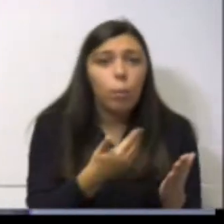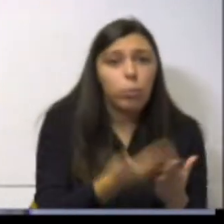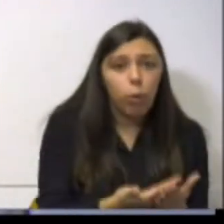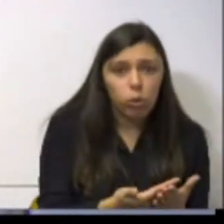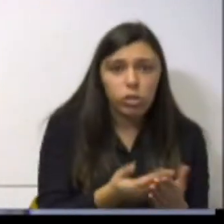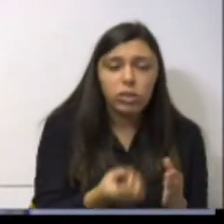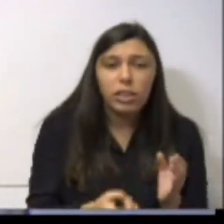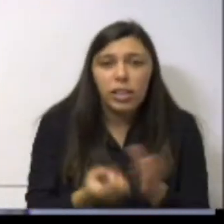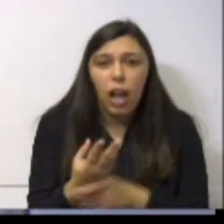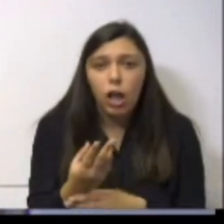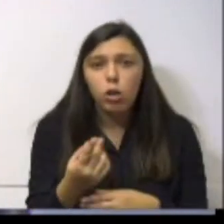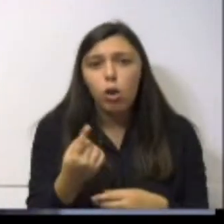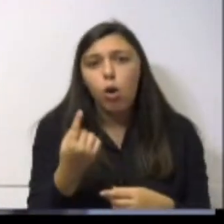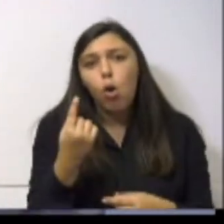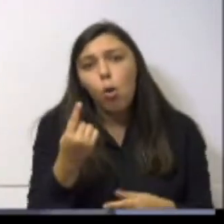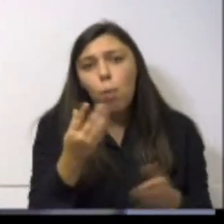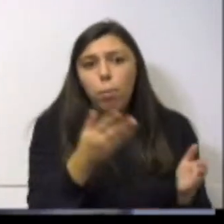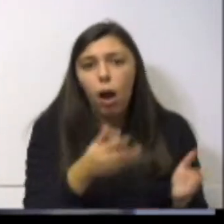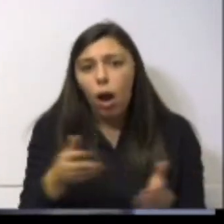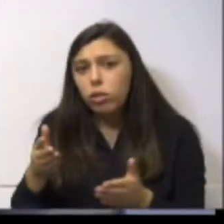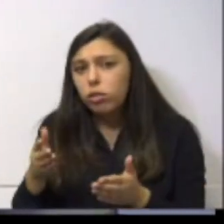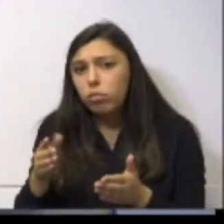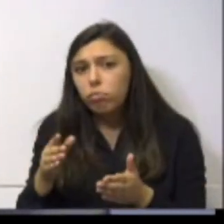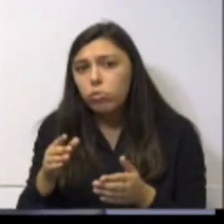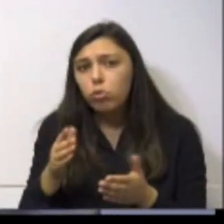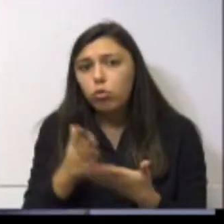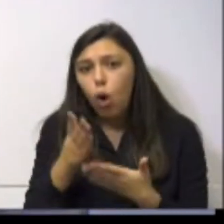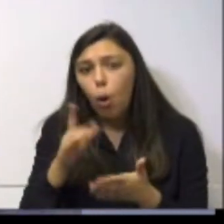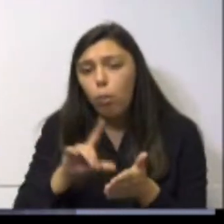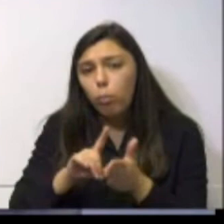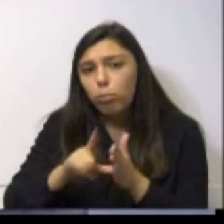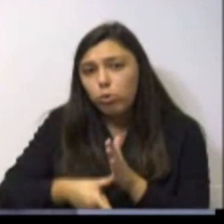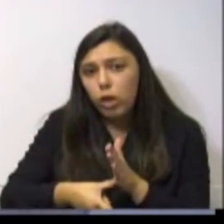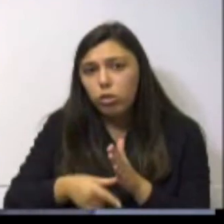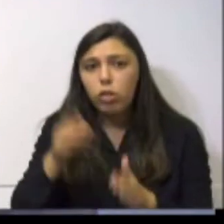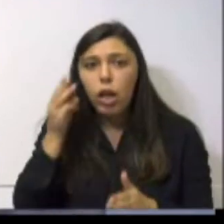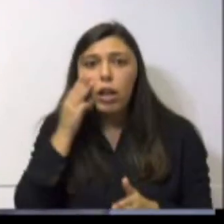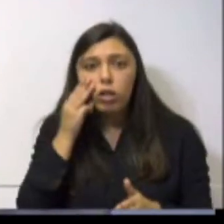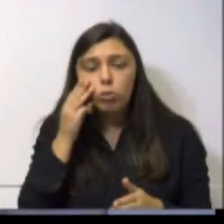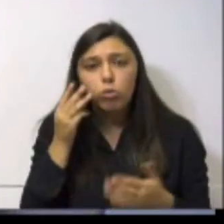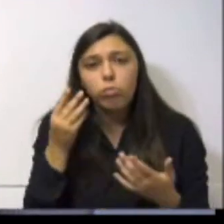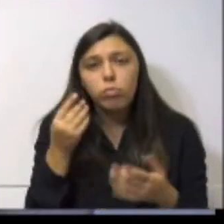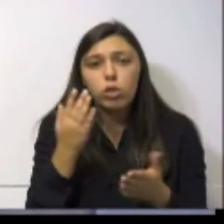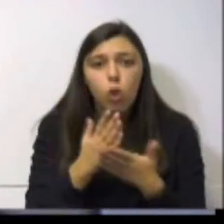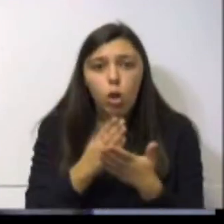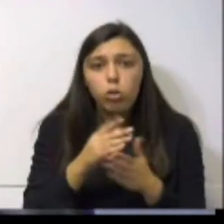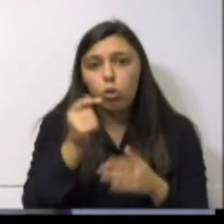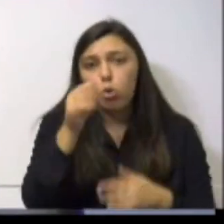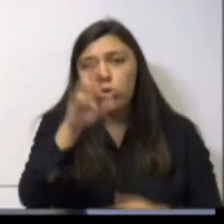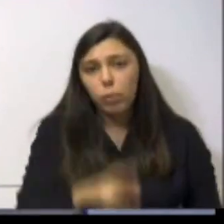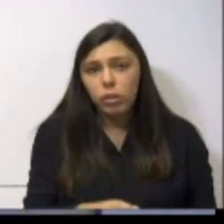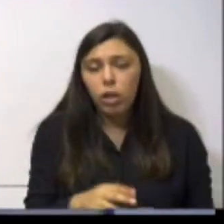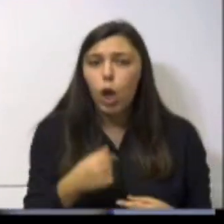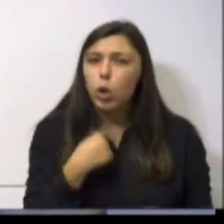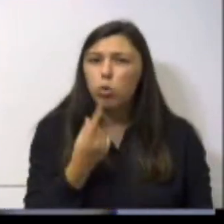criar uma rubrica apenas para os projetos Erasmus nas escolas, nos orçamentos, para,